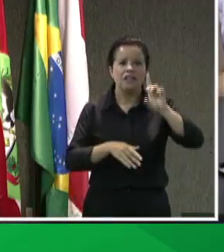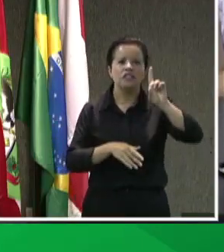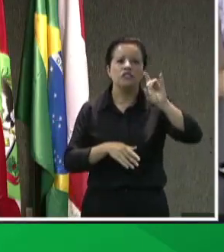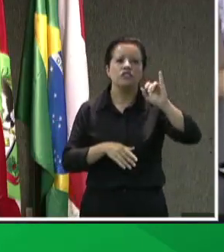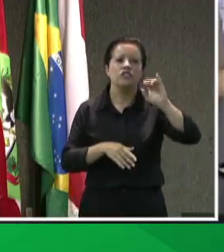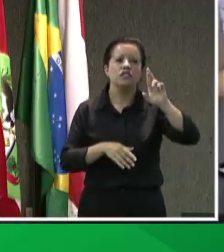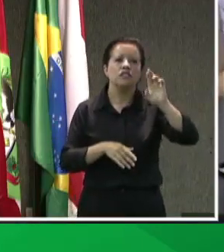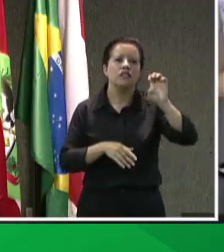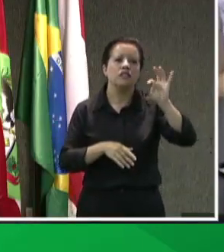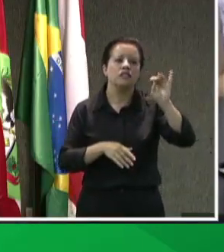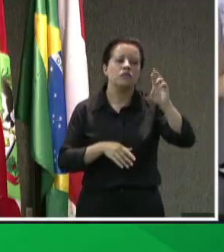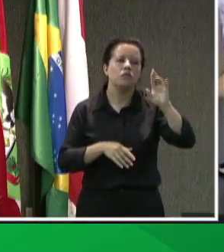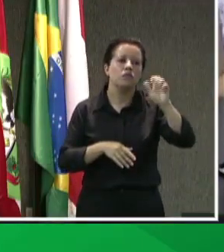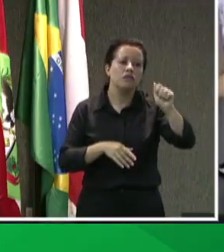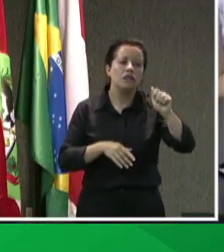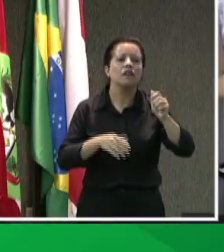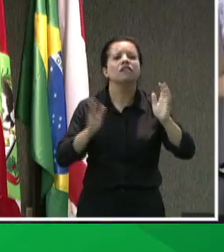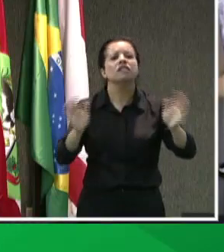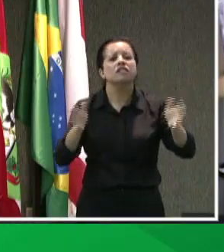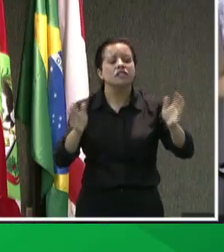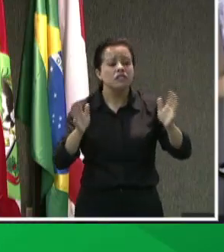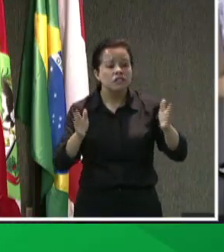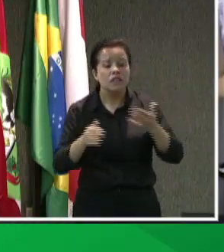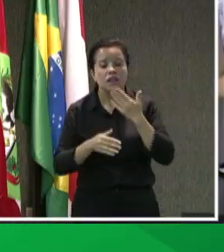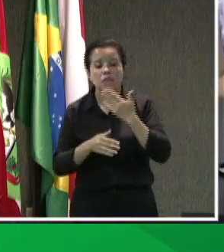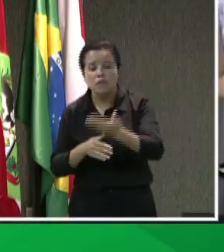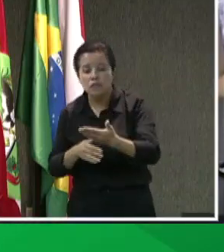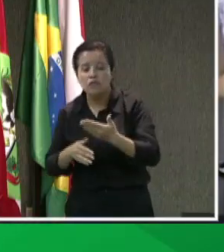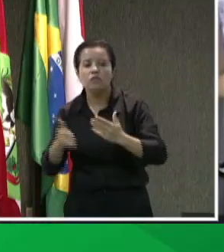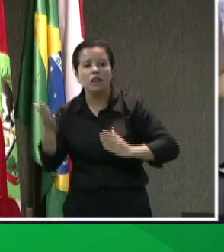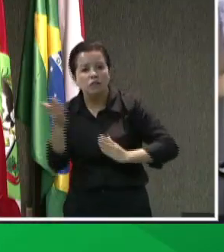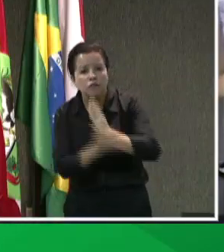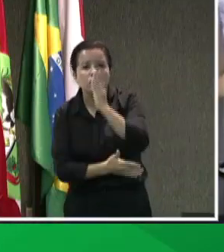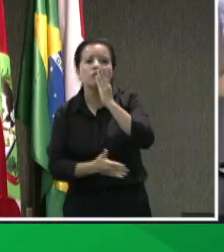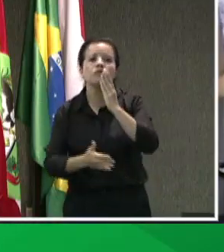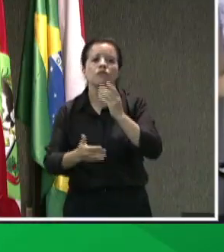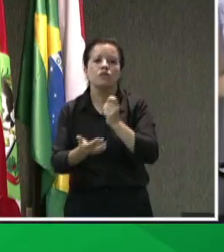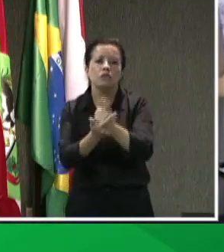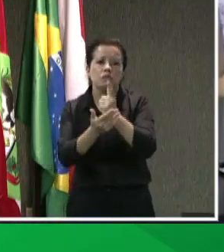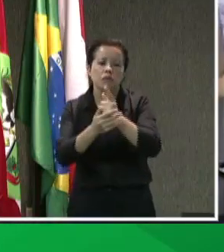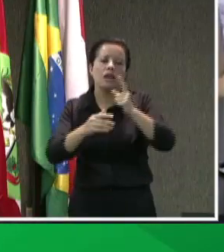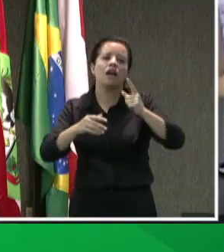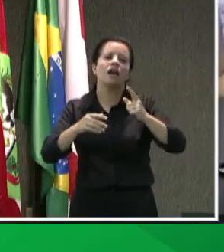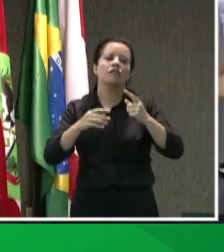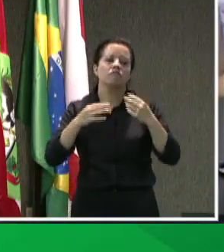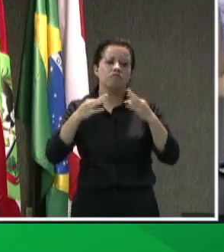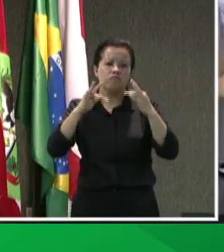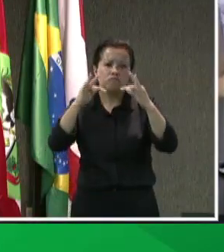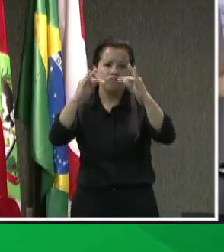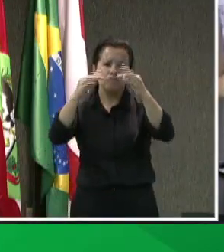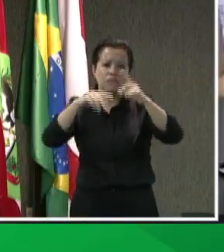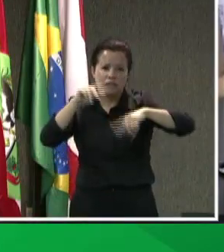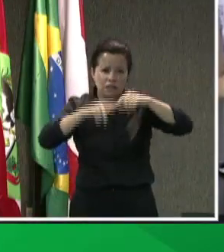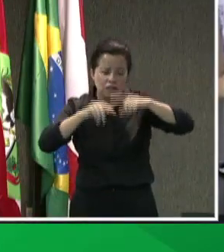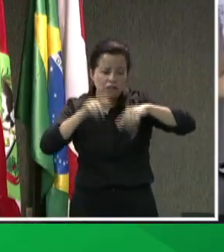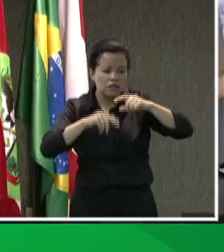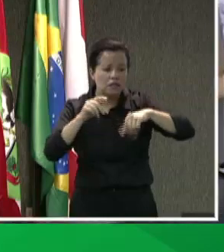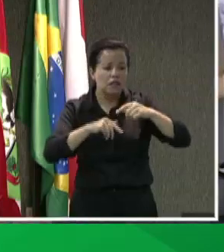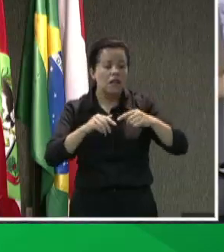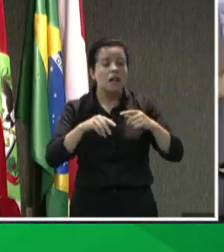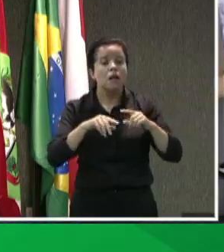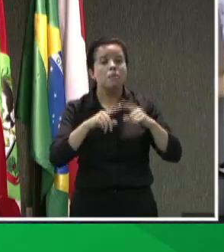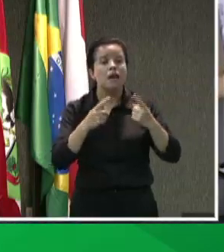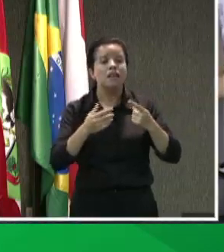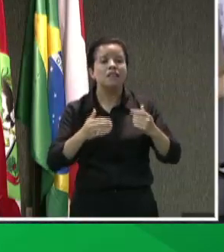técnicas, já foi autorizado a aquisição dos equipamentos para a gente implantar na Câmara de Florianópolis, só que a gente está querendo ir além dos